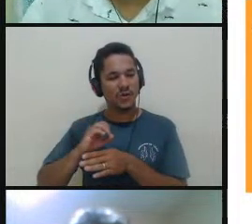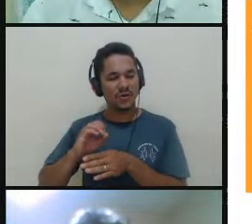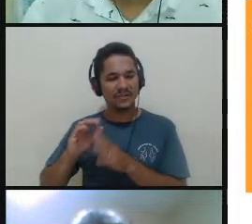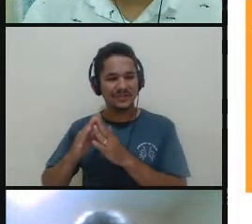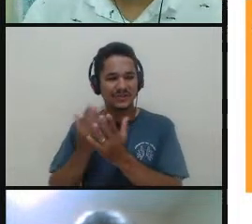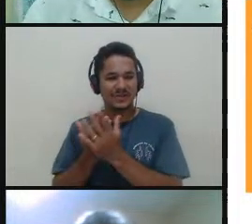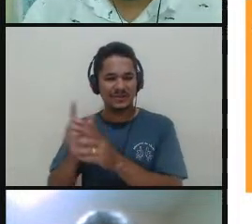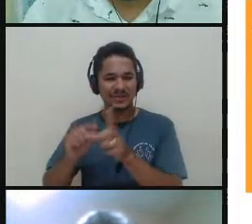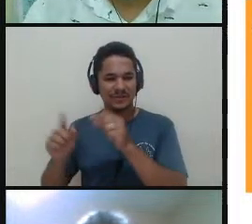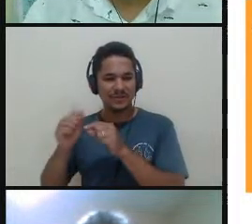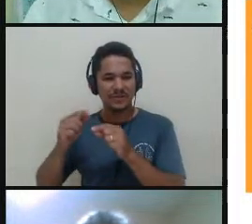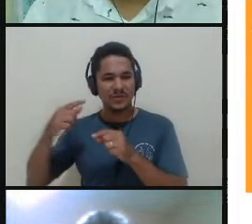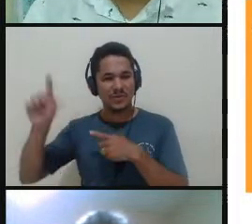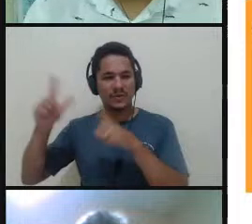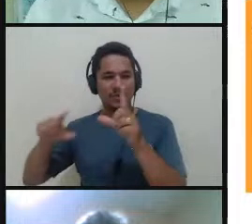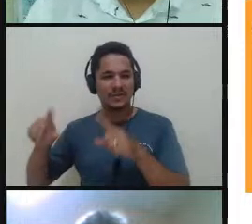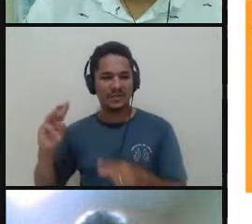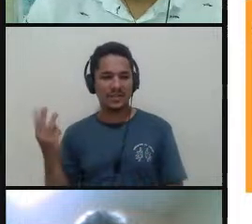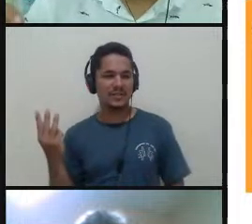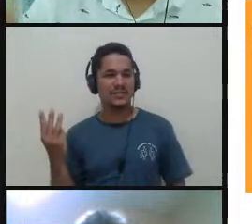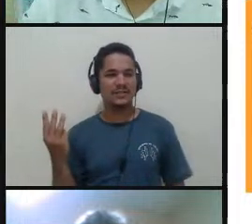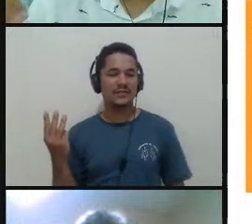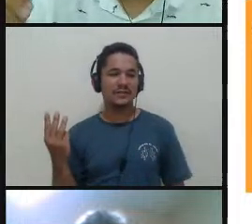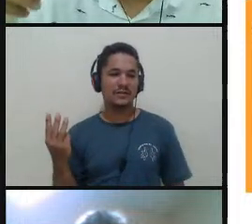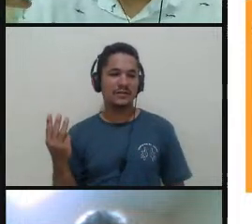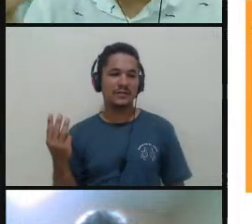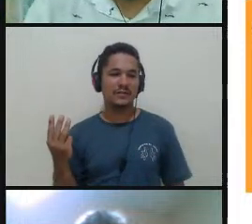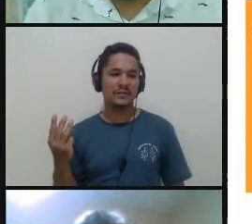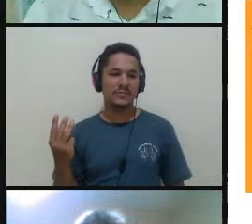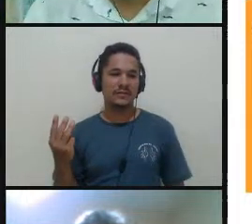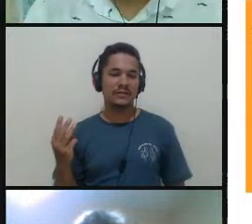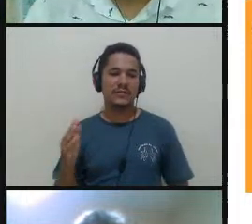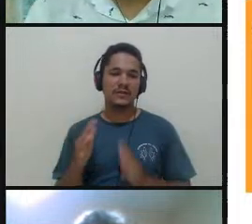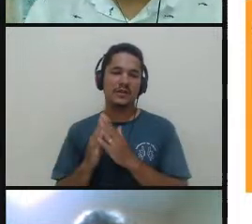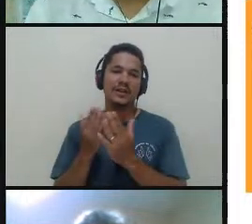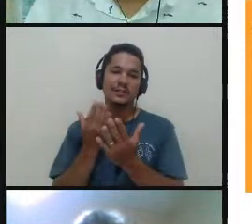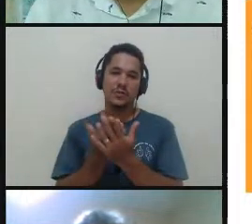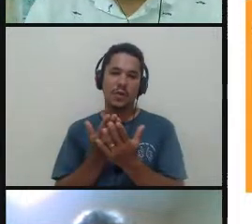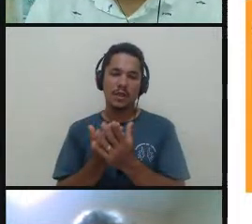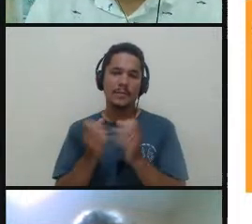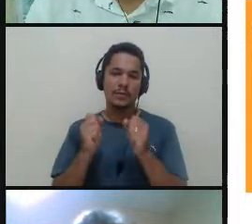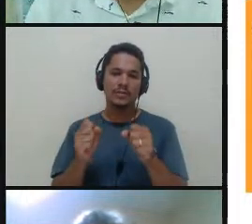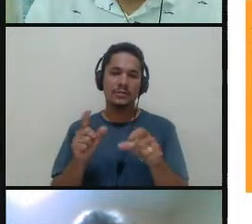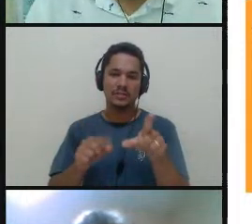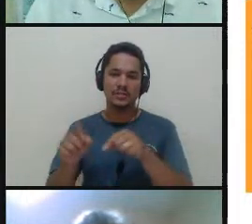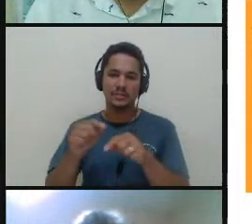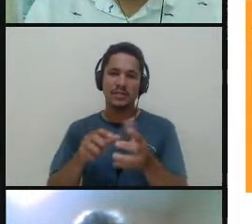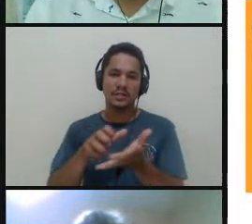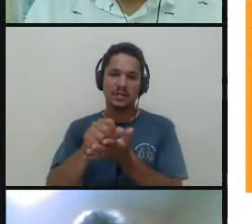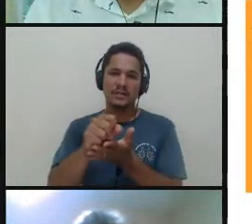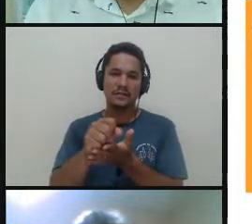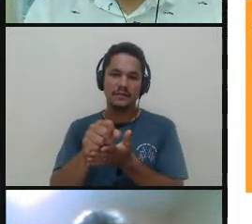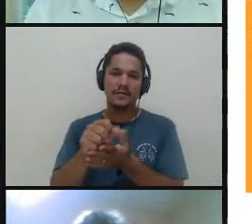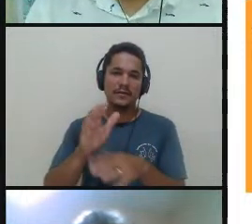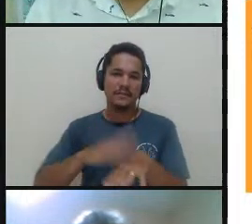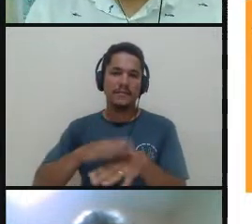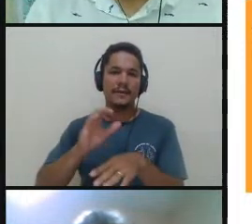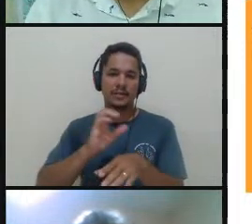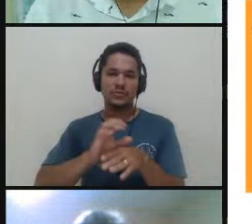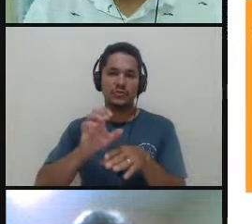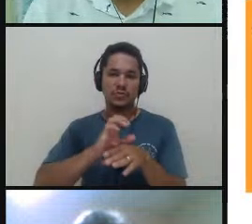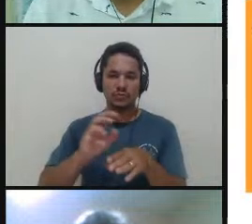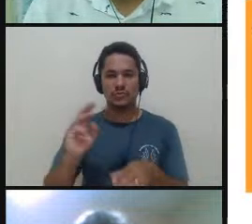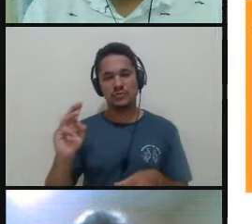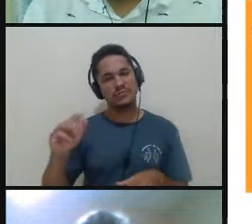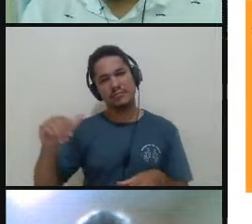Então, retornando, tá, Natiela? A escola pode escrever em mais de três cursos, tá bom? Inclusive de transista. E aí a gente